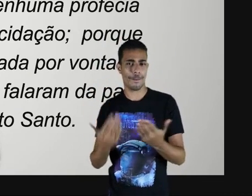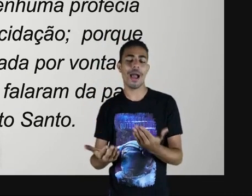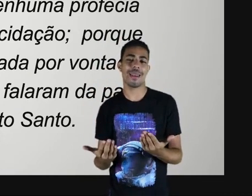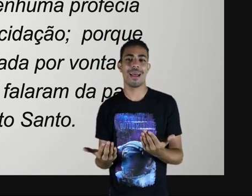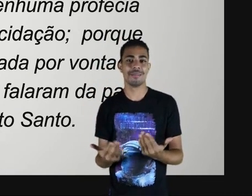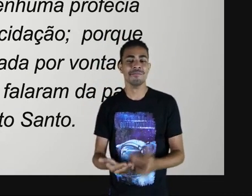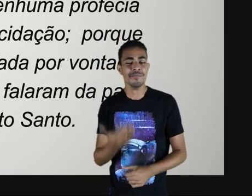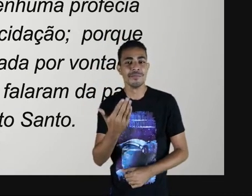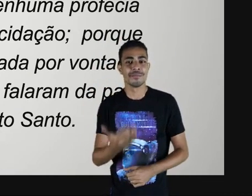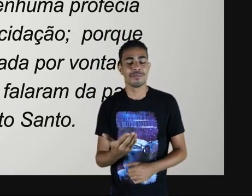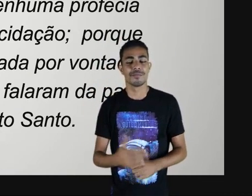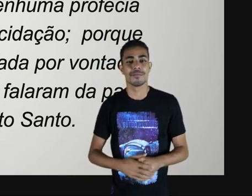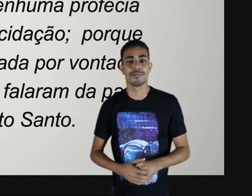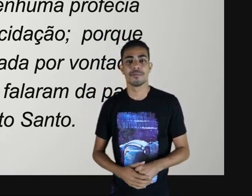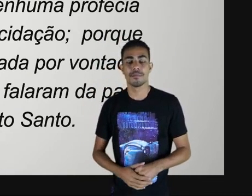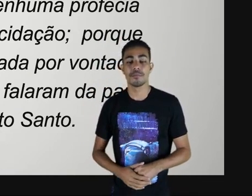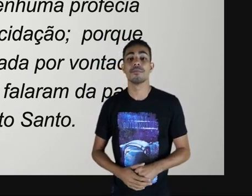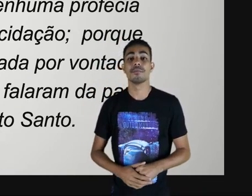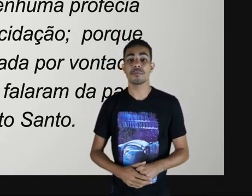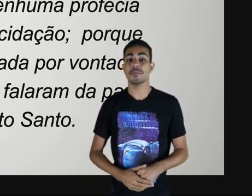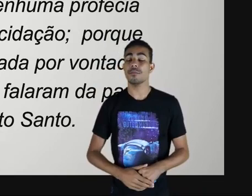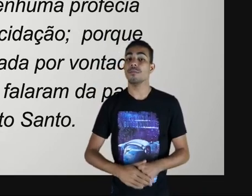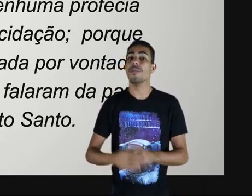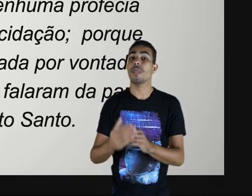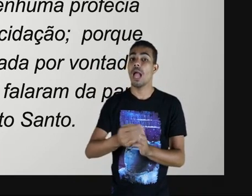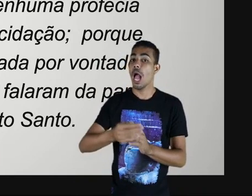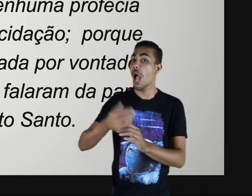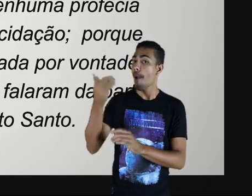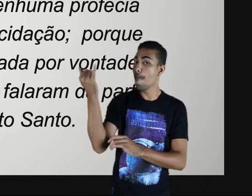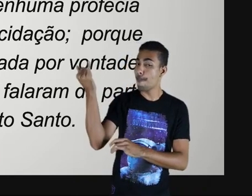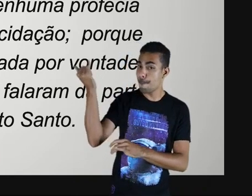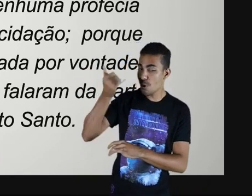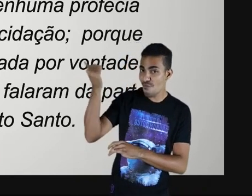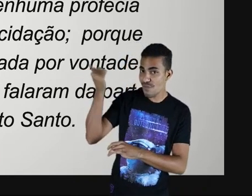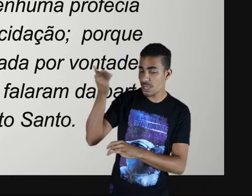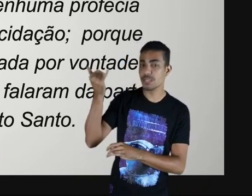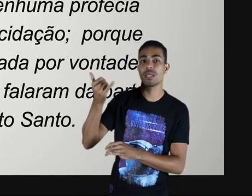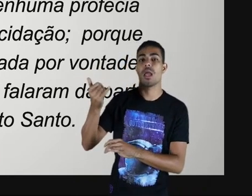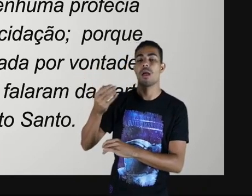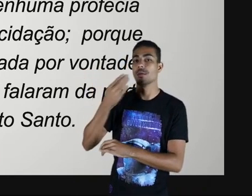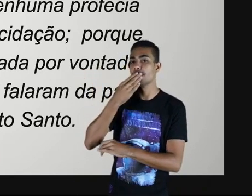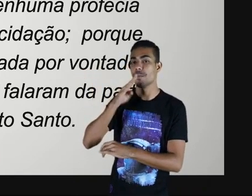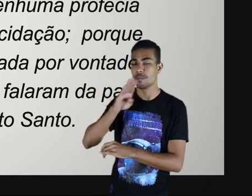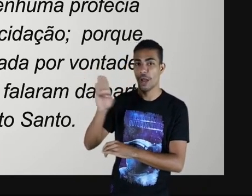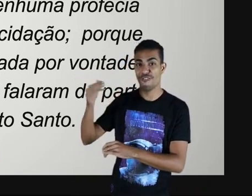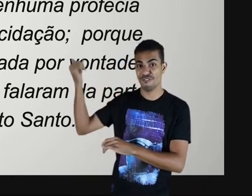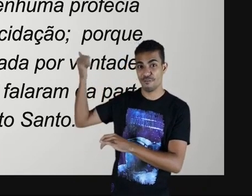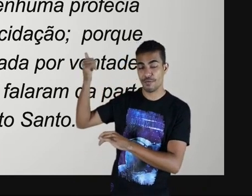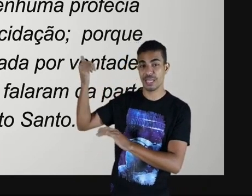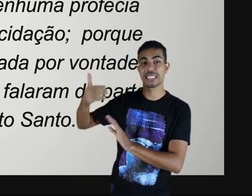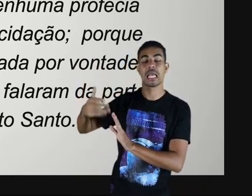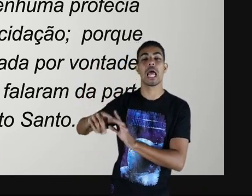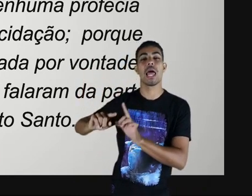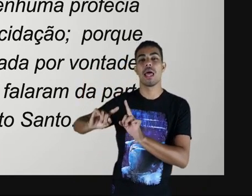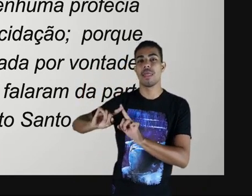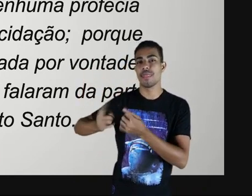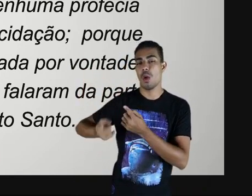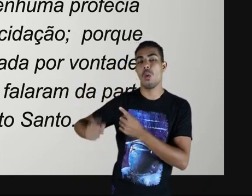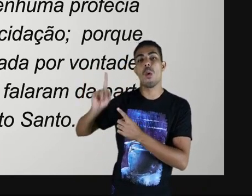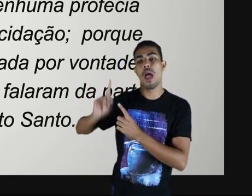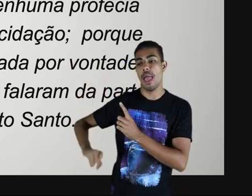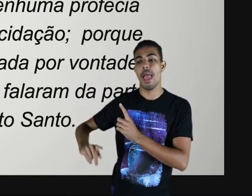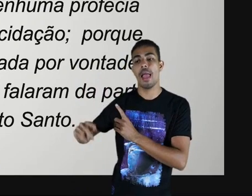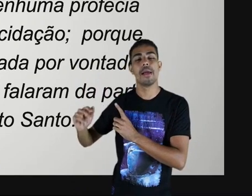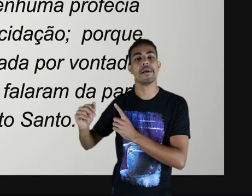primeiramente isto, que nenhuma profecia da Escritura provém de particular